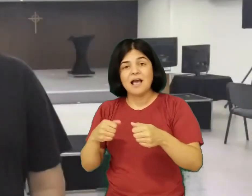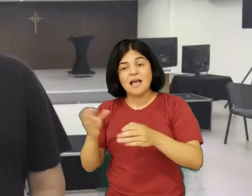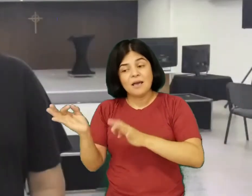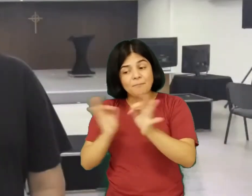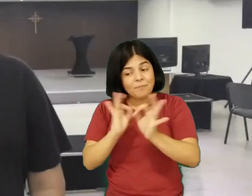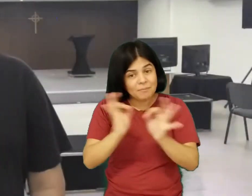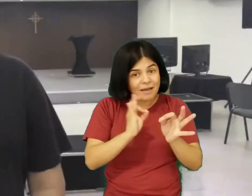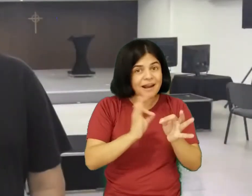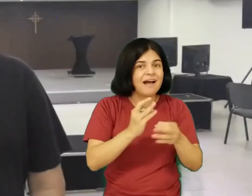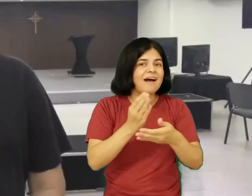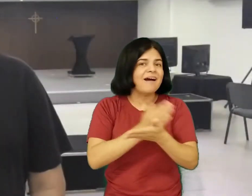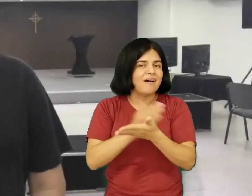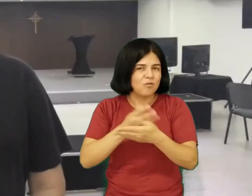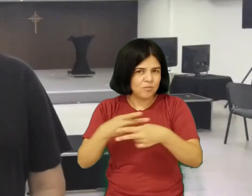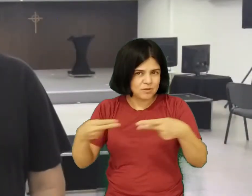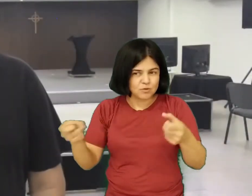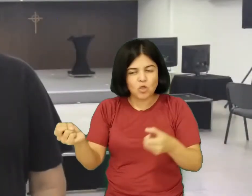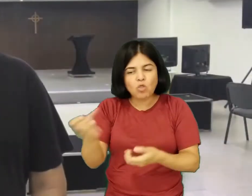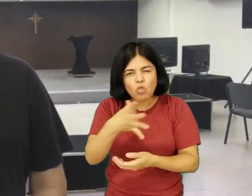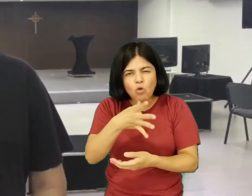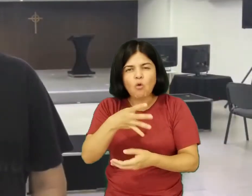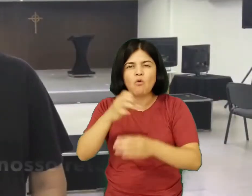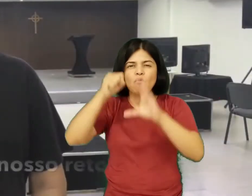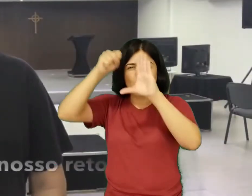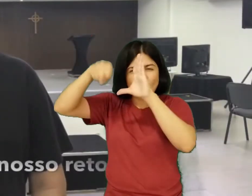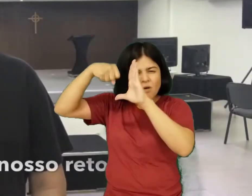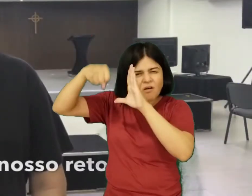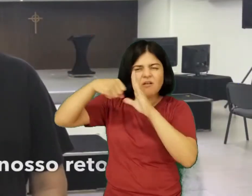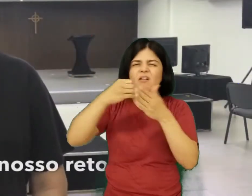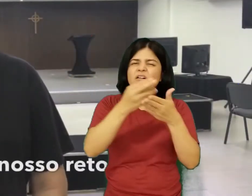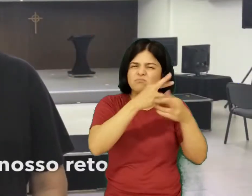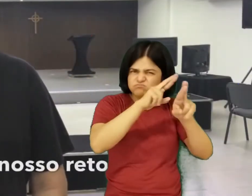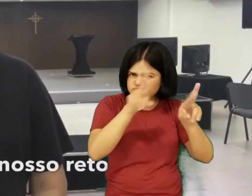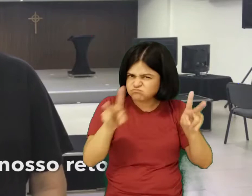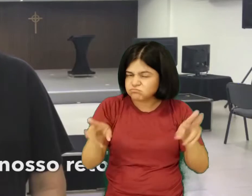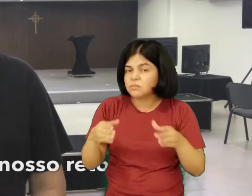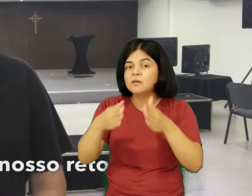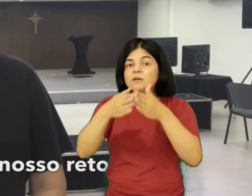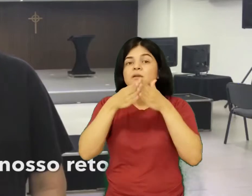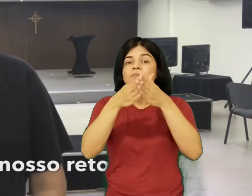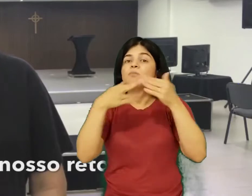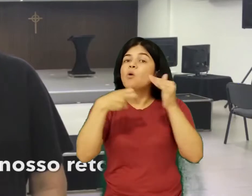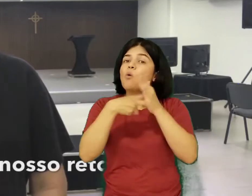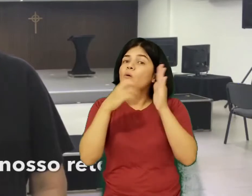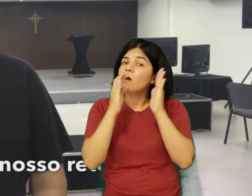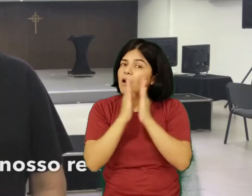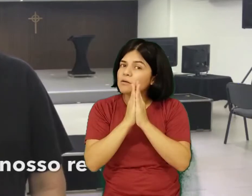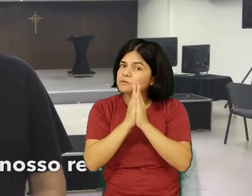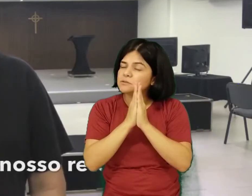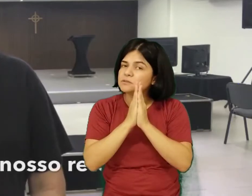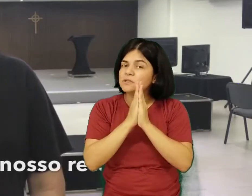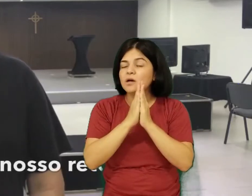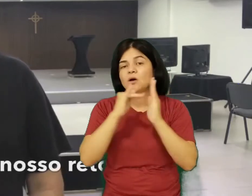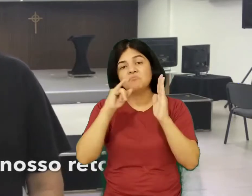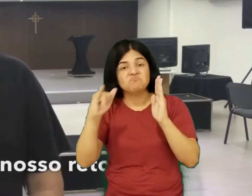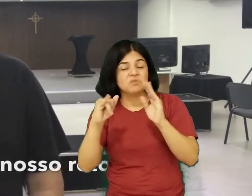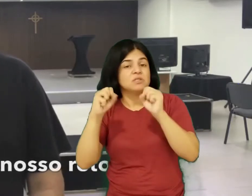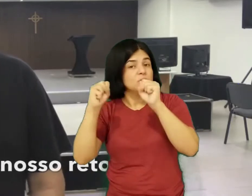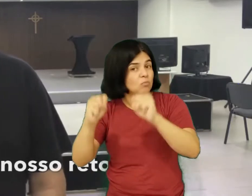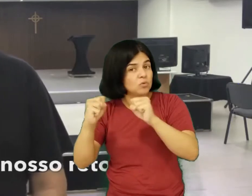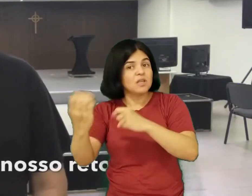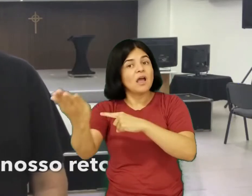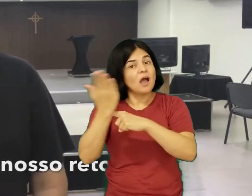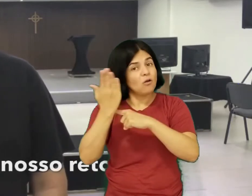vamos precisar de novos equipamentos, etc. e tal. Por isso nós pedimos a sua oração e, na medida do possível, que você